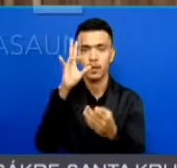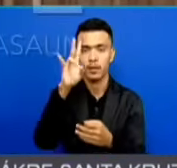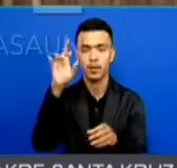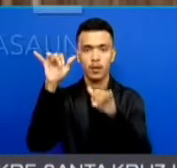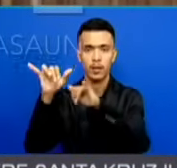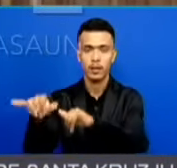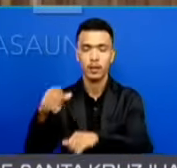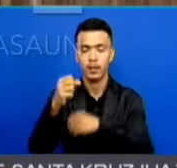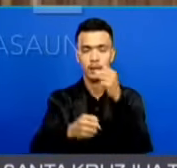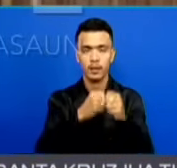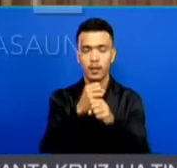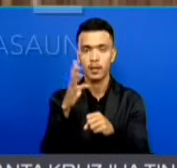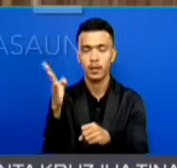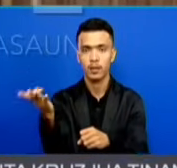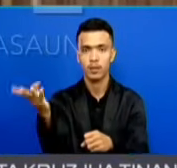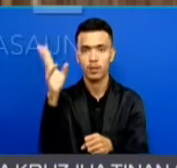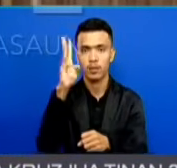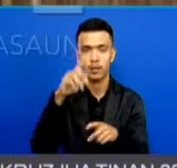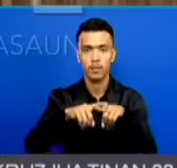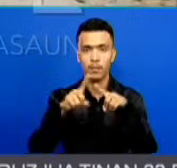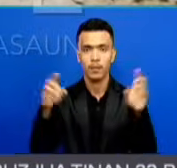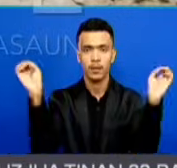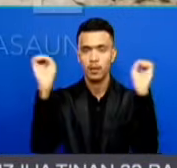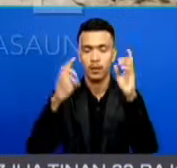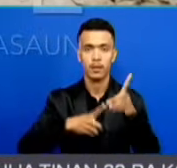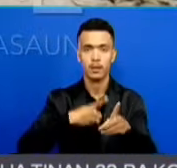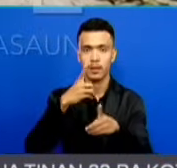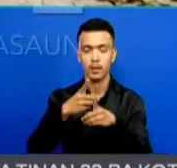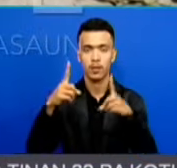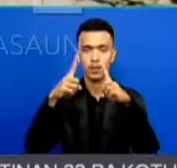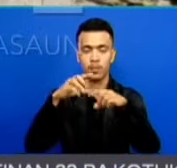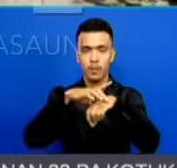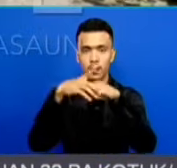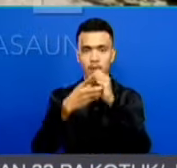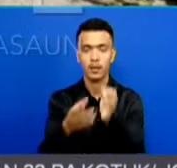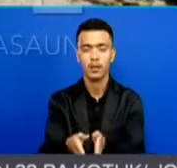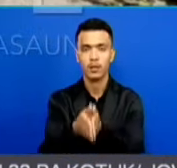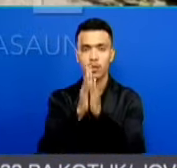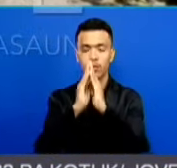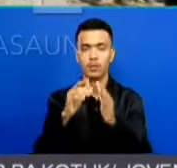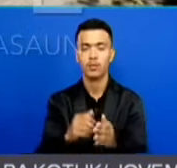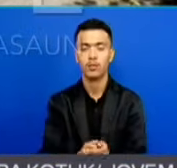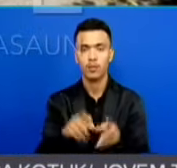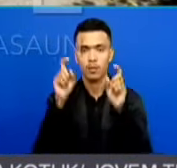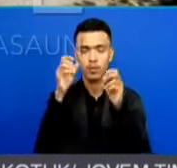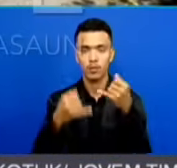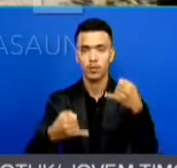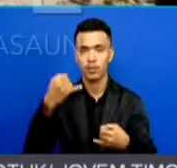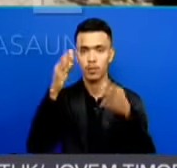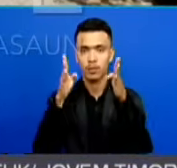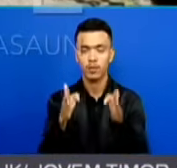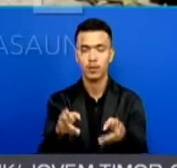ras nen ona, mas be la ihe direito barai. Chefe executivo ne husu ba juiz sira precisa teto